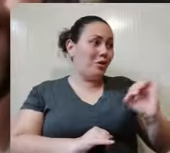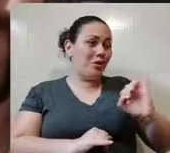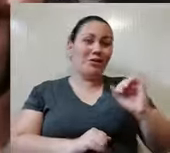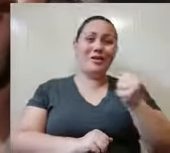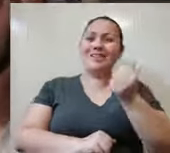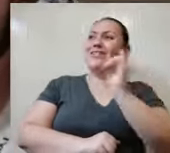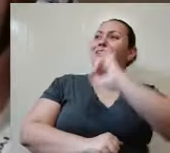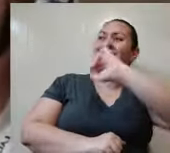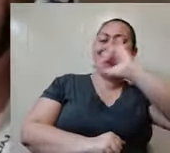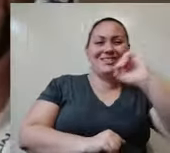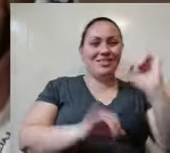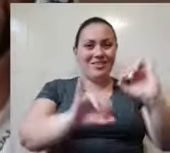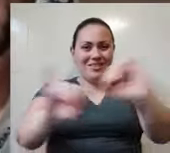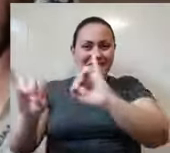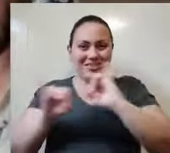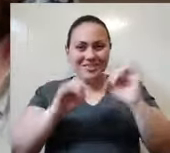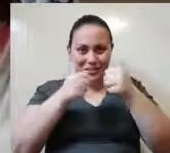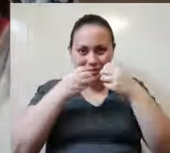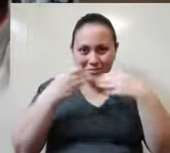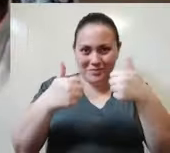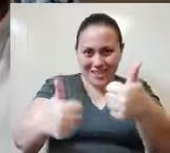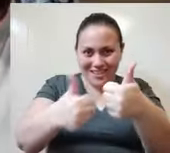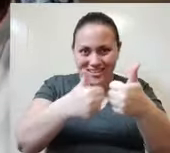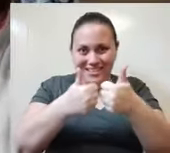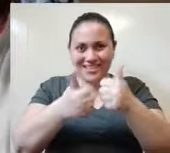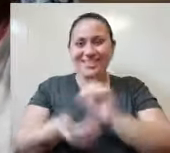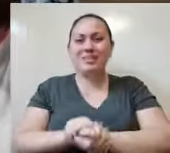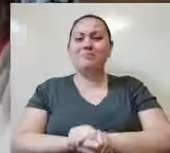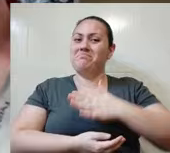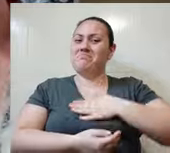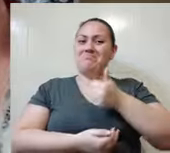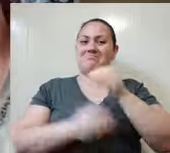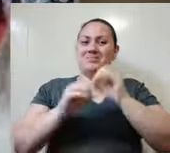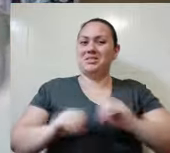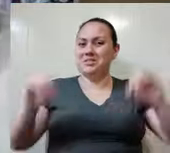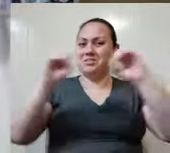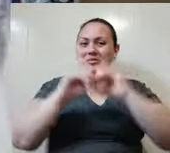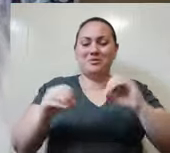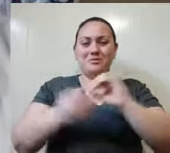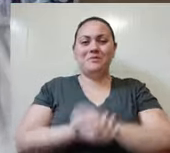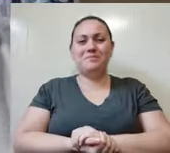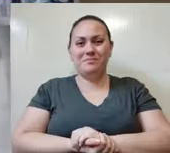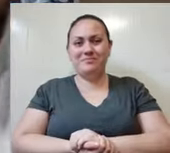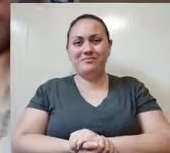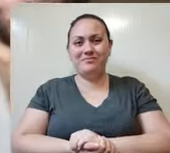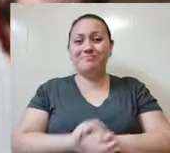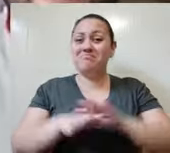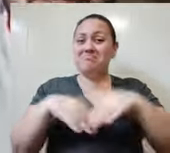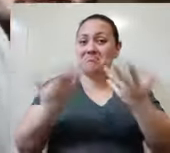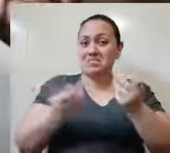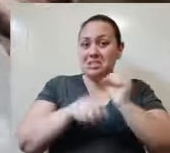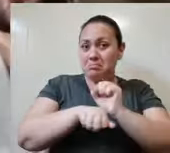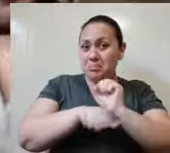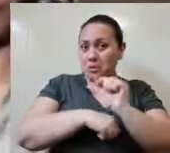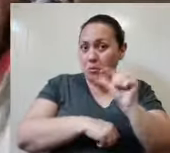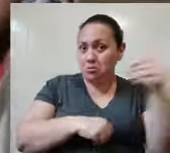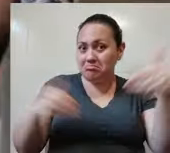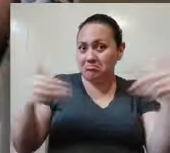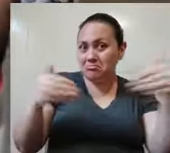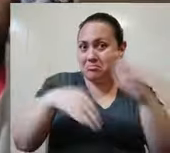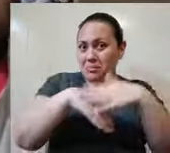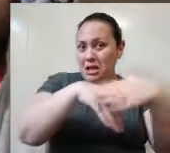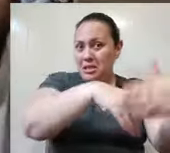Oi, oi tudo pessoal, bem? tudo bom? Tudo ótimo. E aí, vamos esperar mais um